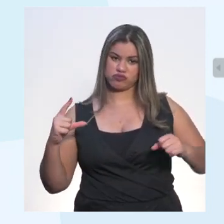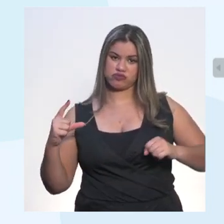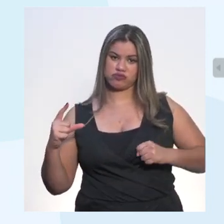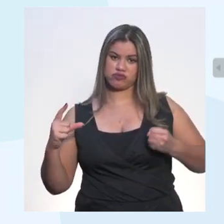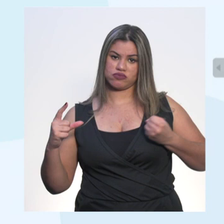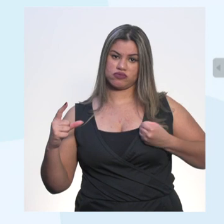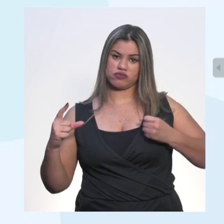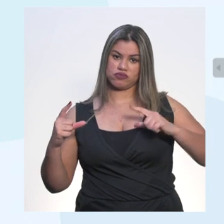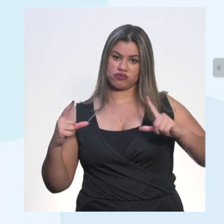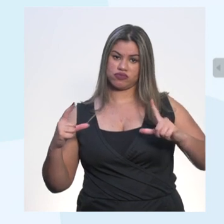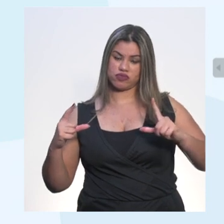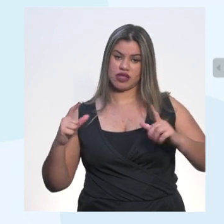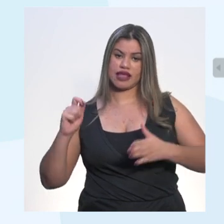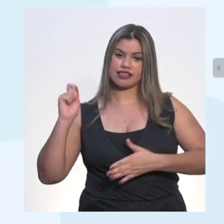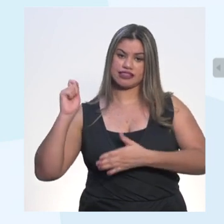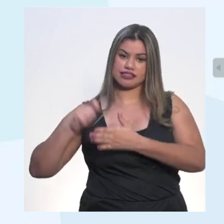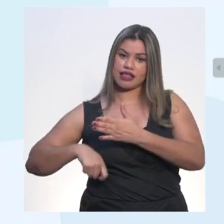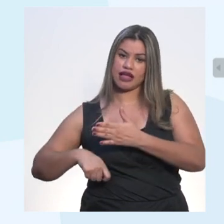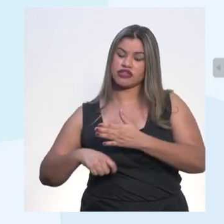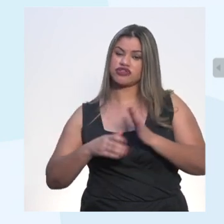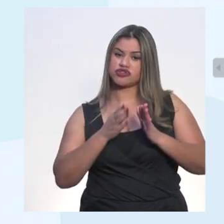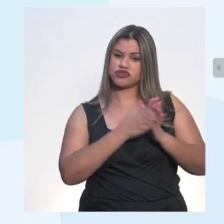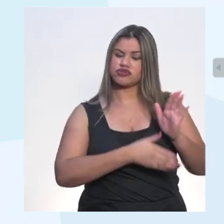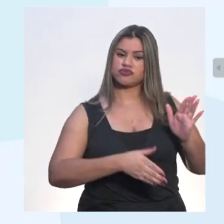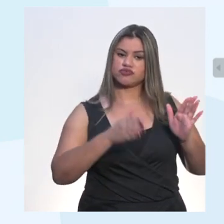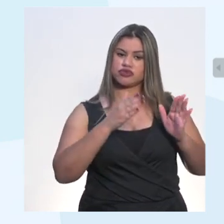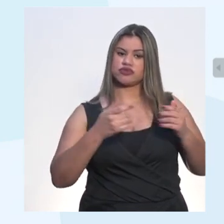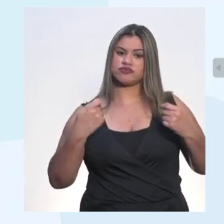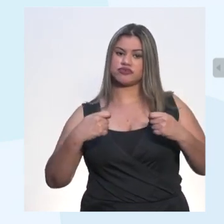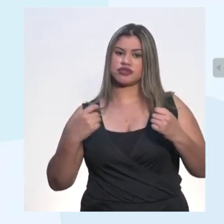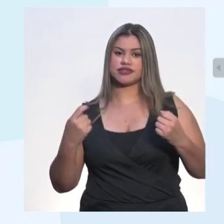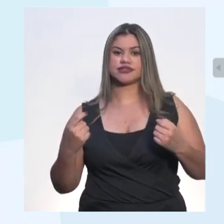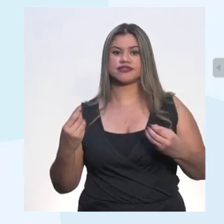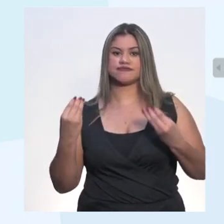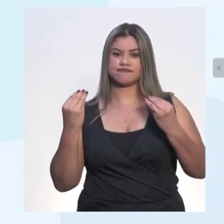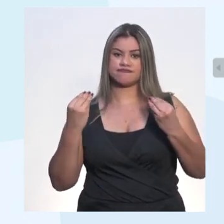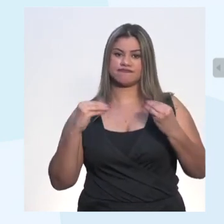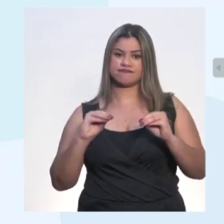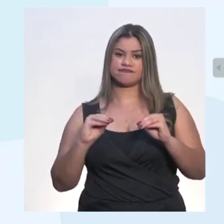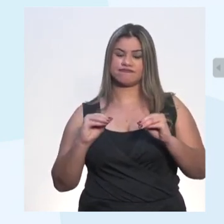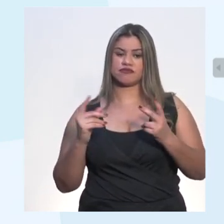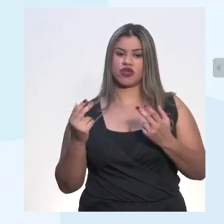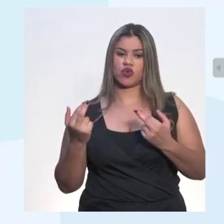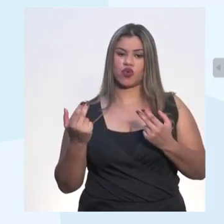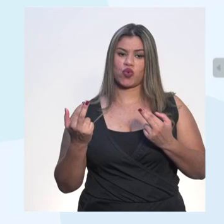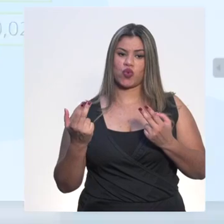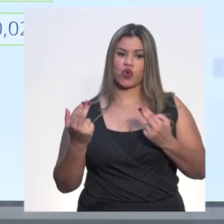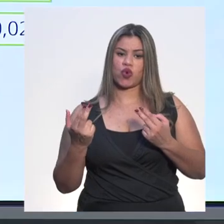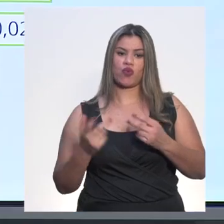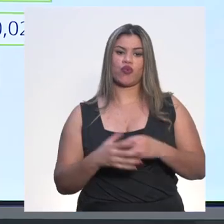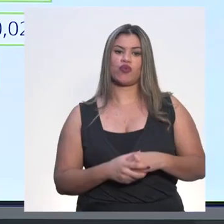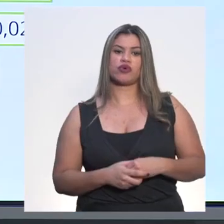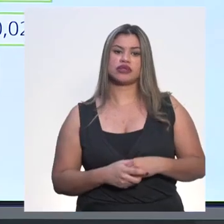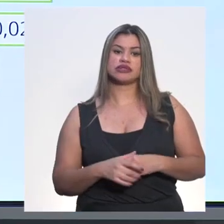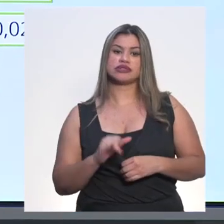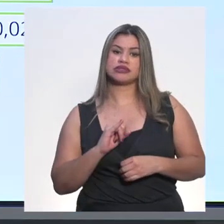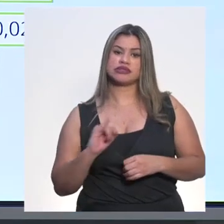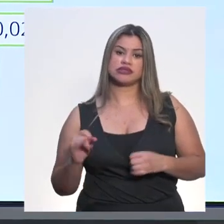do período, tem que estar quanto do tempo tem que estar no mesmo período. Se não estiver, eu vou ter que dar um